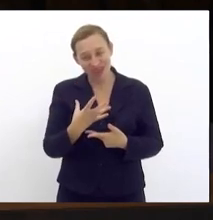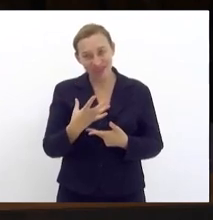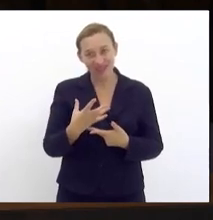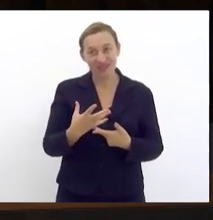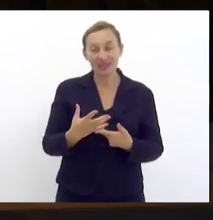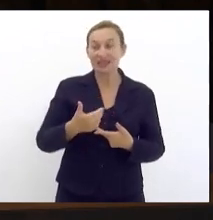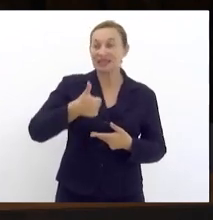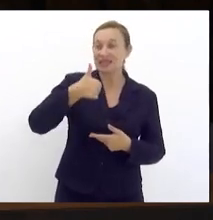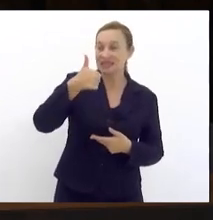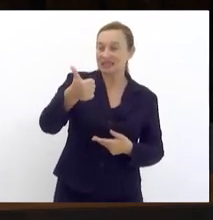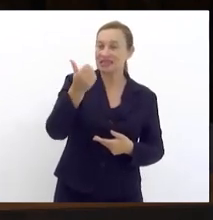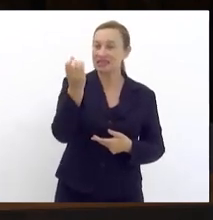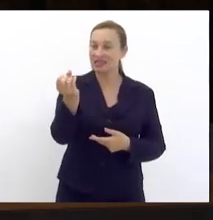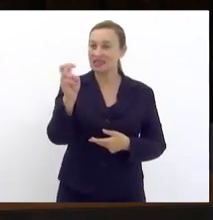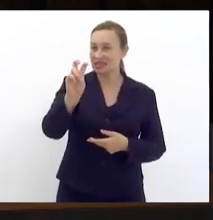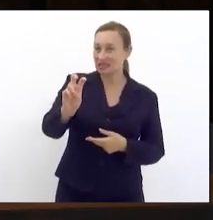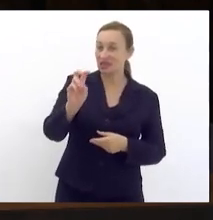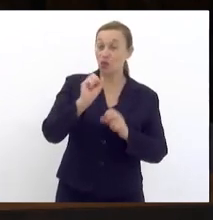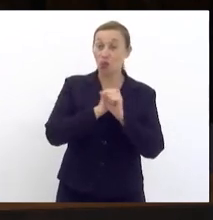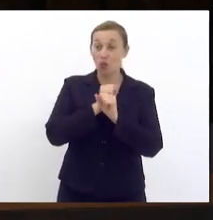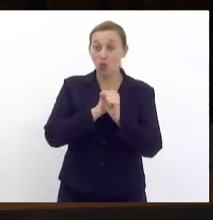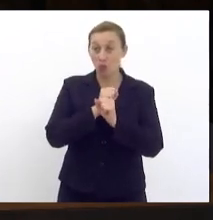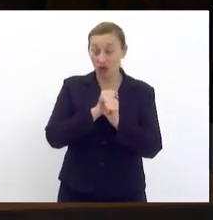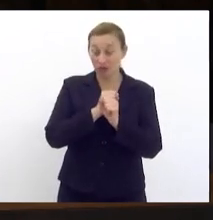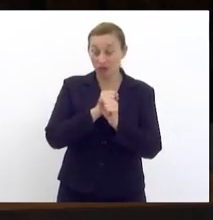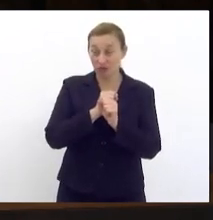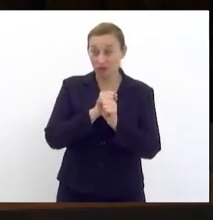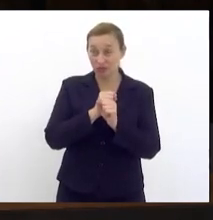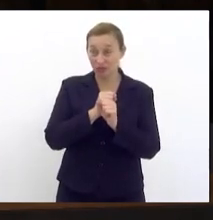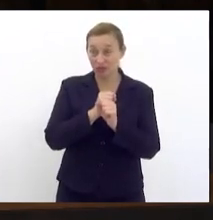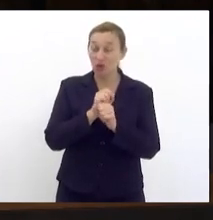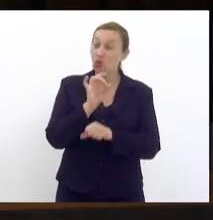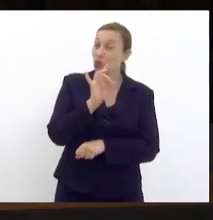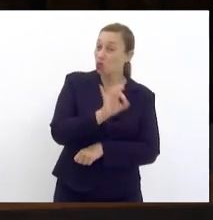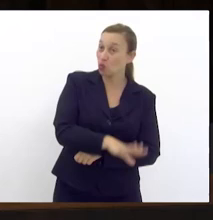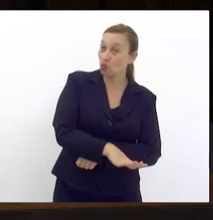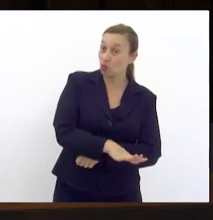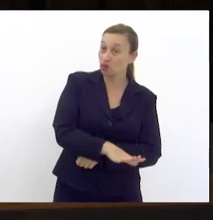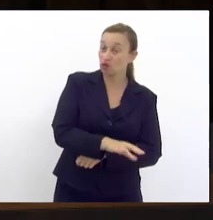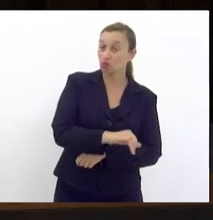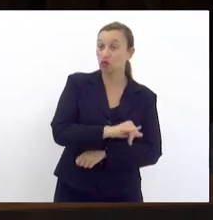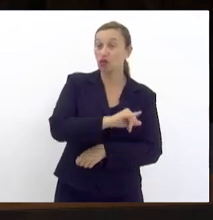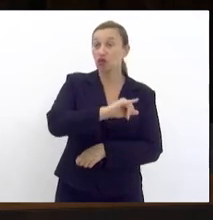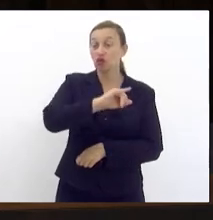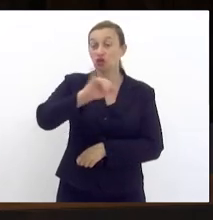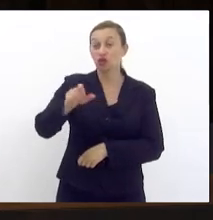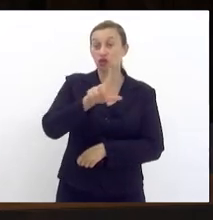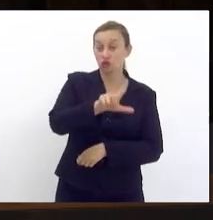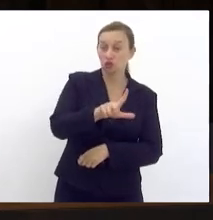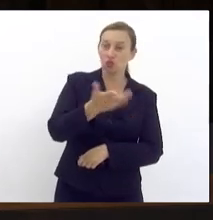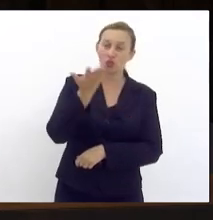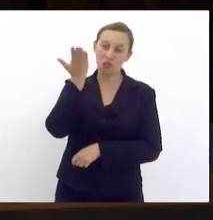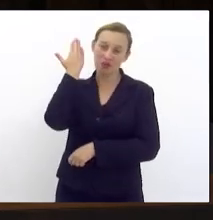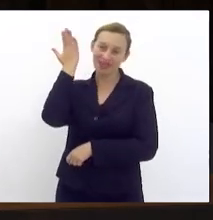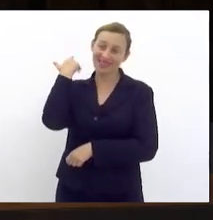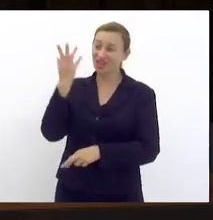165 anos, completos no último julho passado, uma